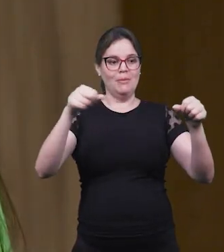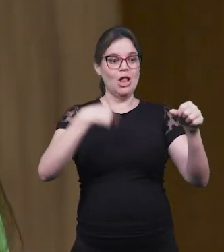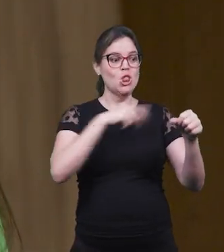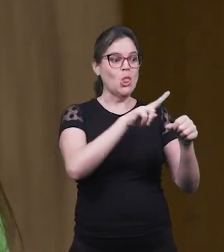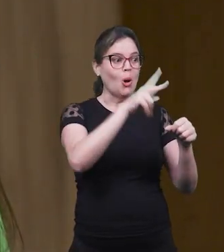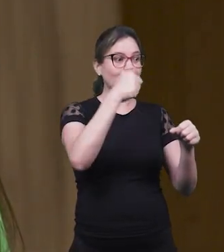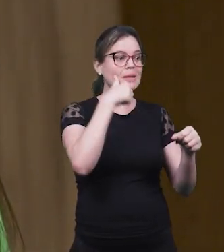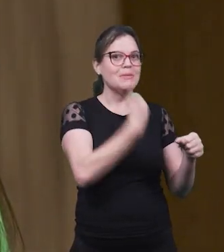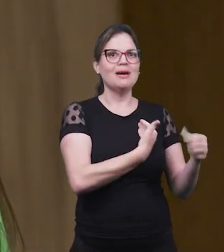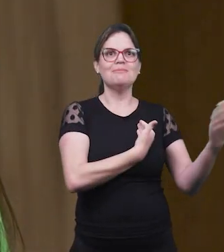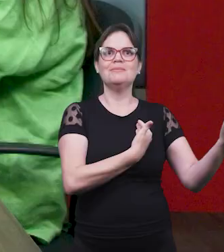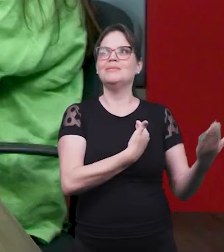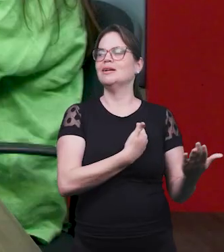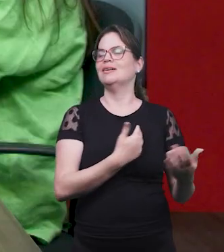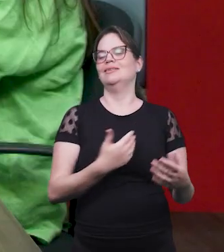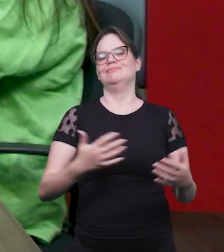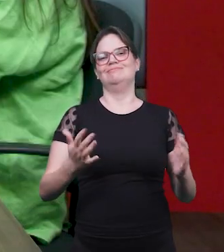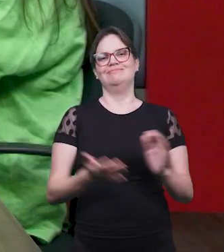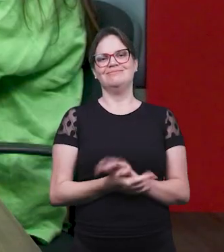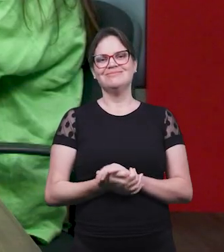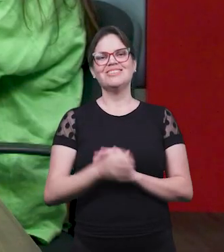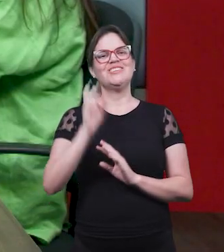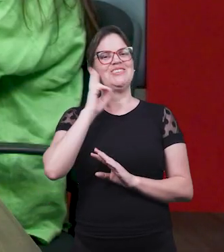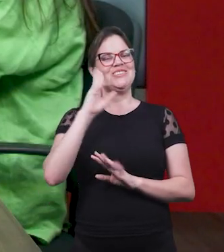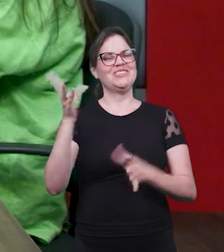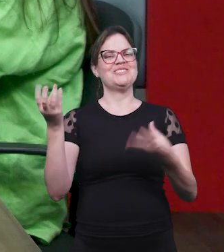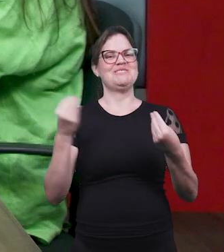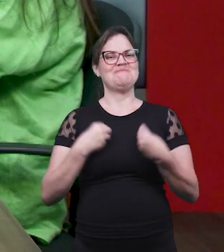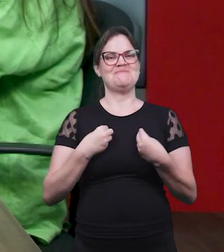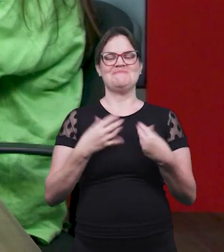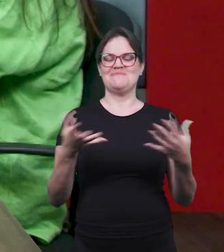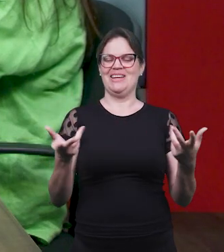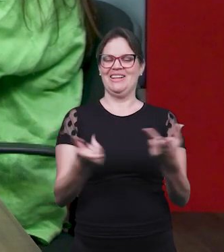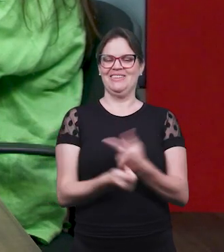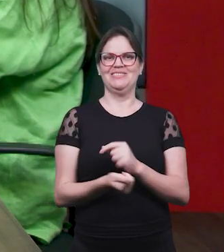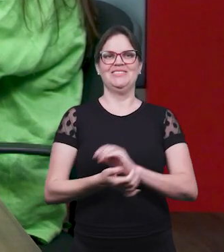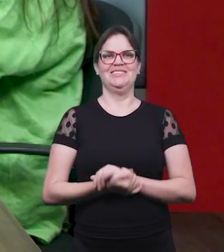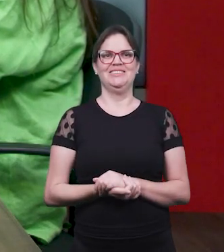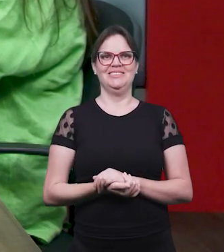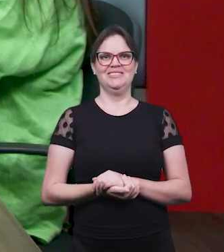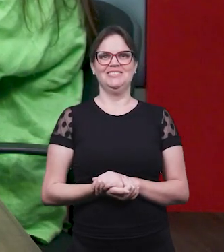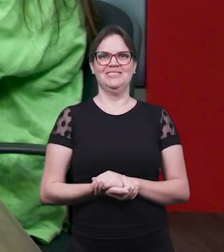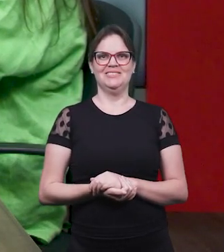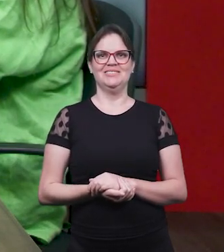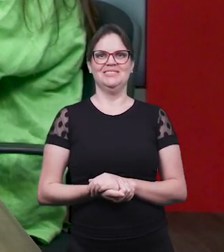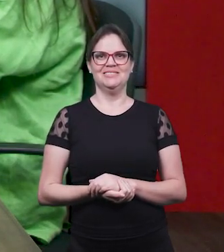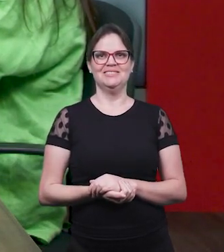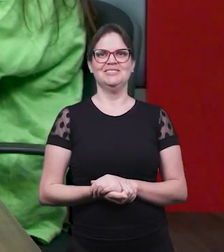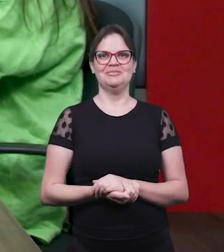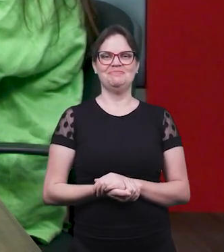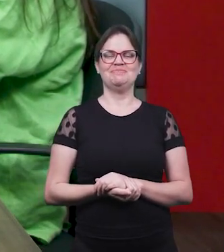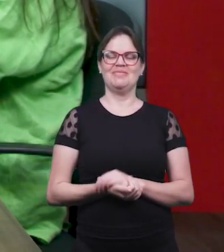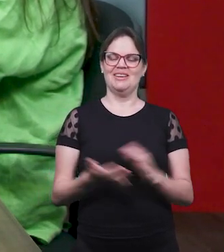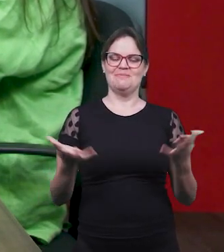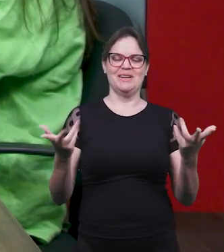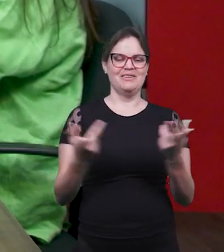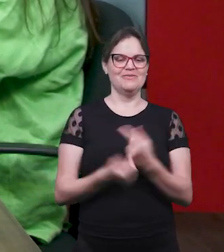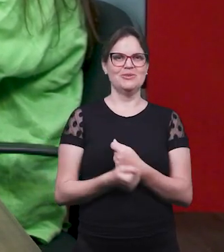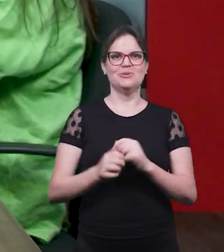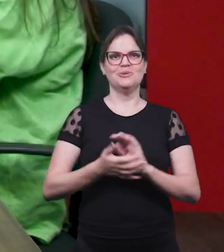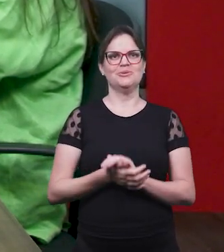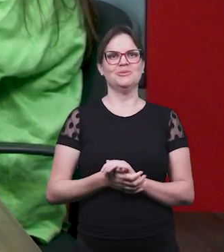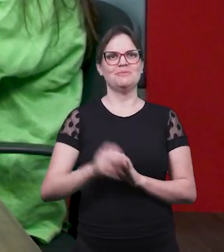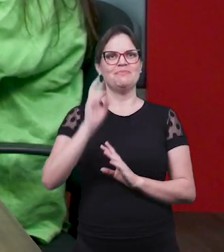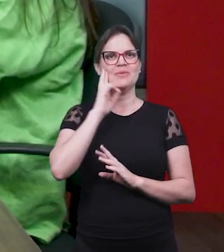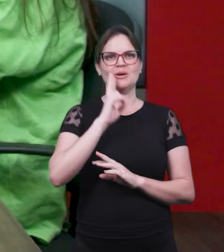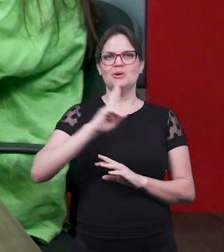papel. Que experiência, né? O Senhor é maravilhoso. Coloca as pessoas Até isso o certas, Senhor faz na vida da gente. Não tem obrigação